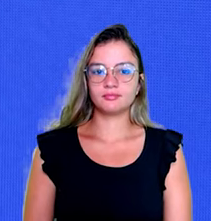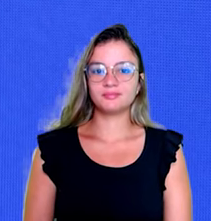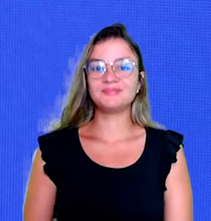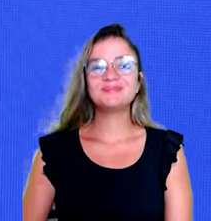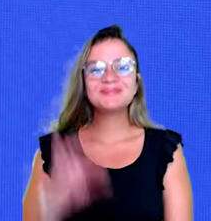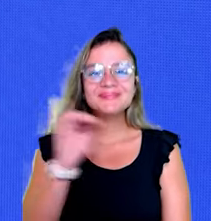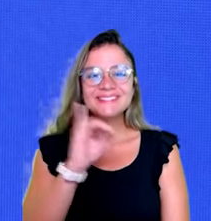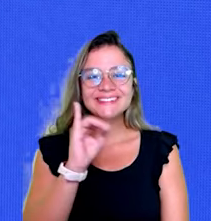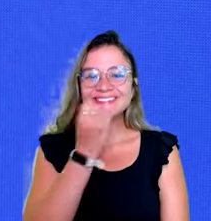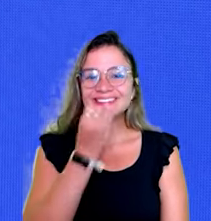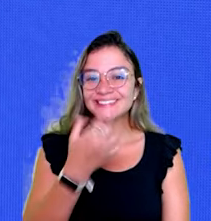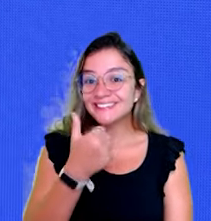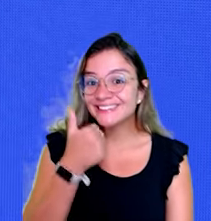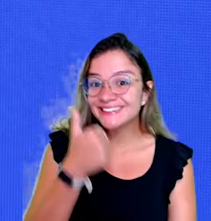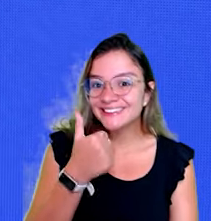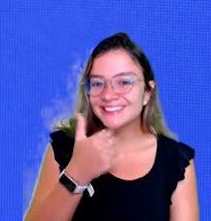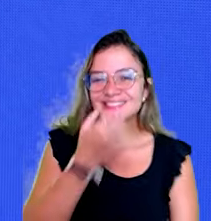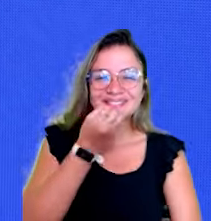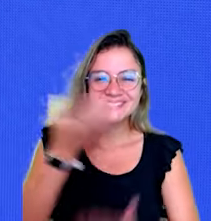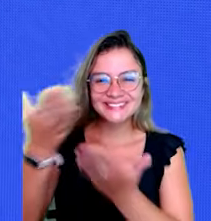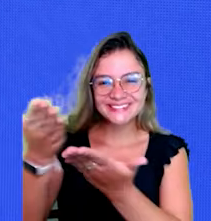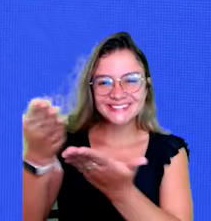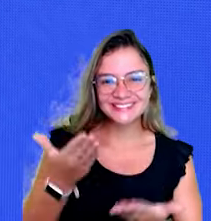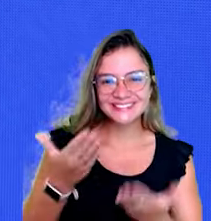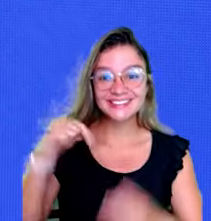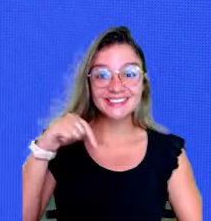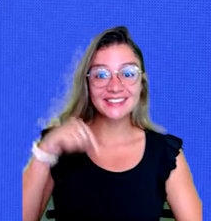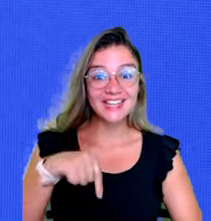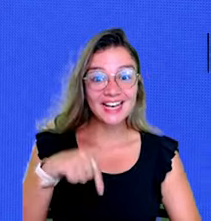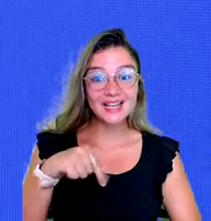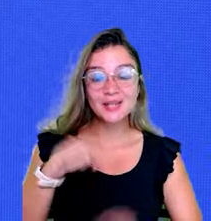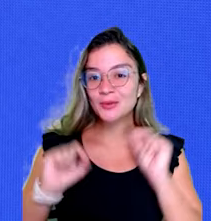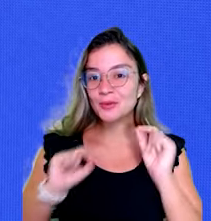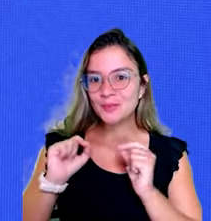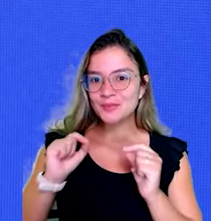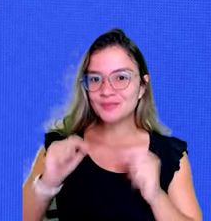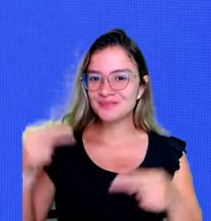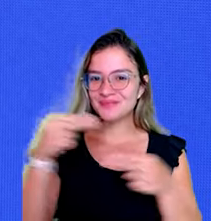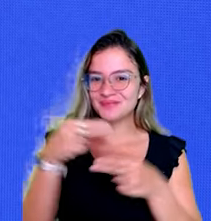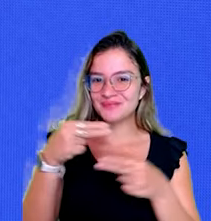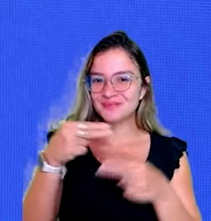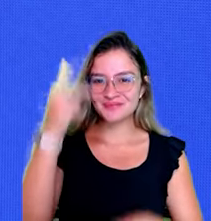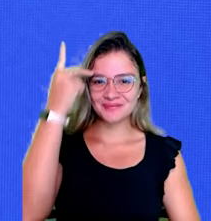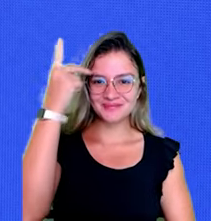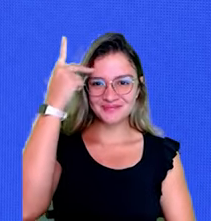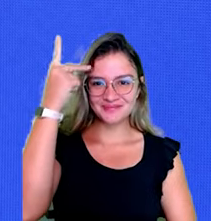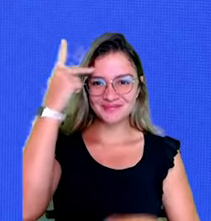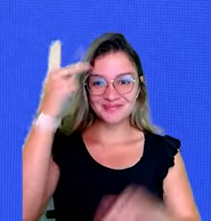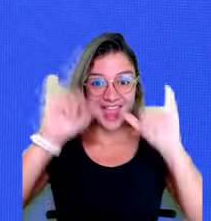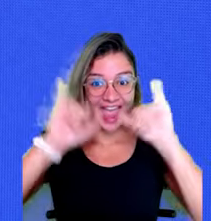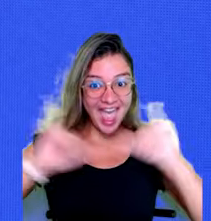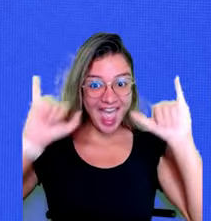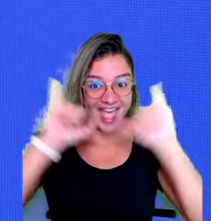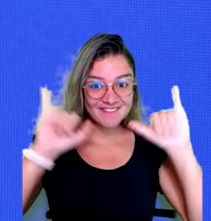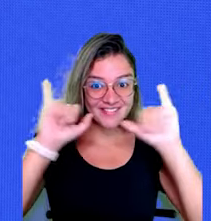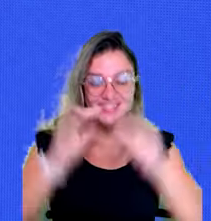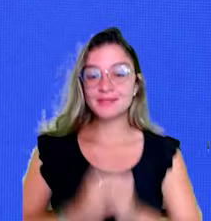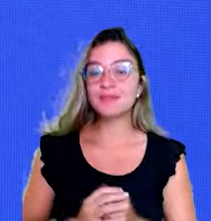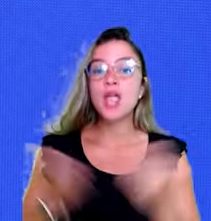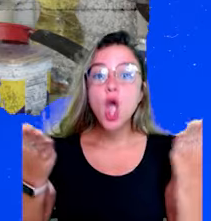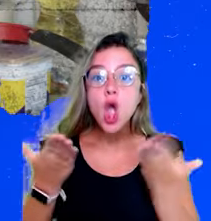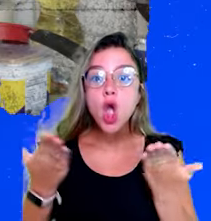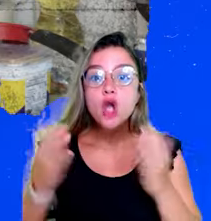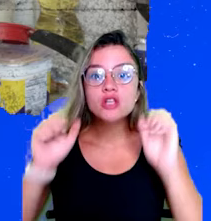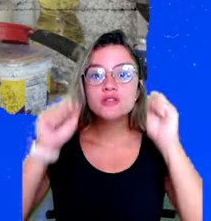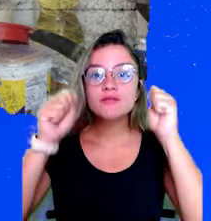Olá, tudo bem? Sejam bem-vindos a mais uma edição do Sebrae São Paulo Notícias. Hoje vamos falar sobre o mercado de